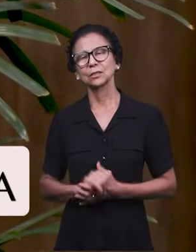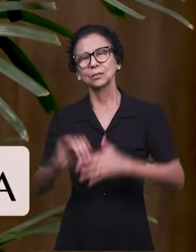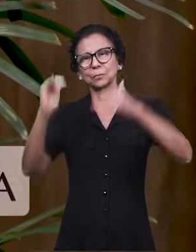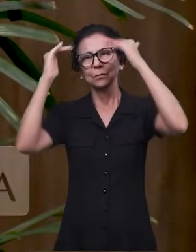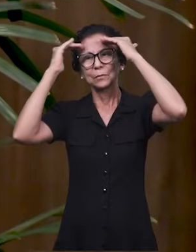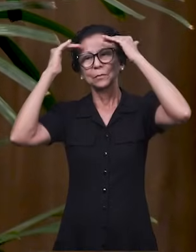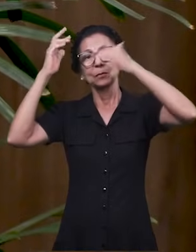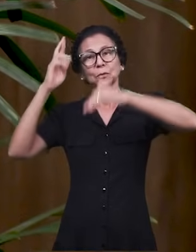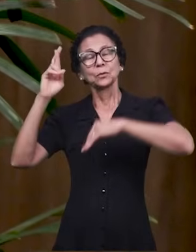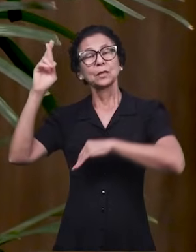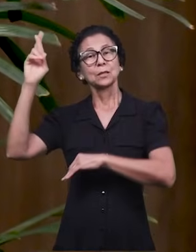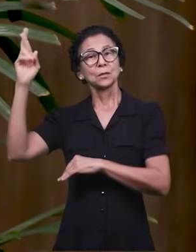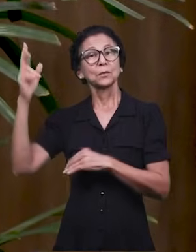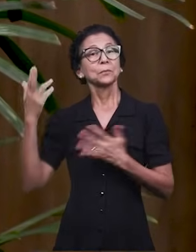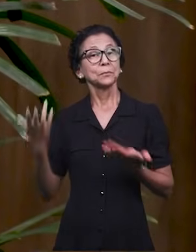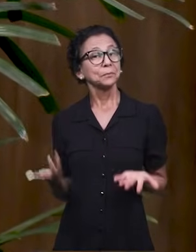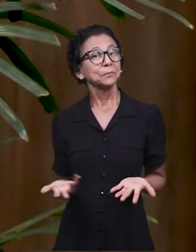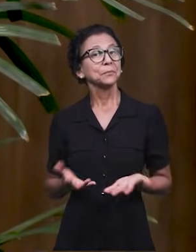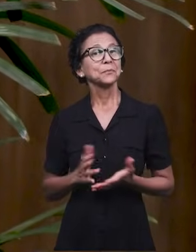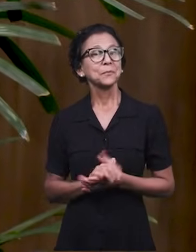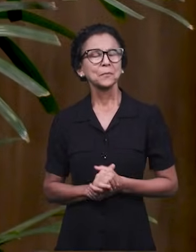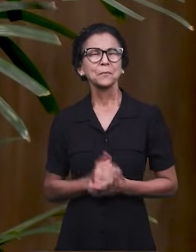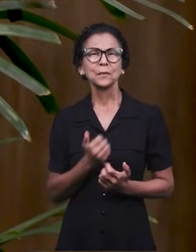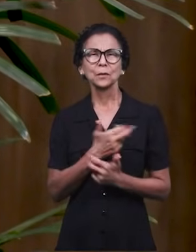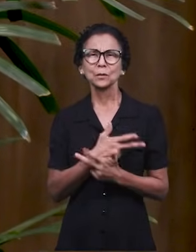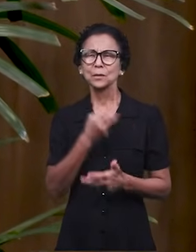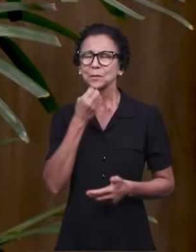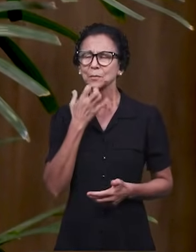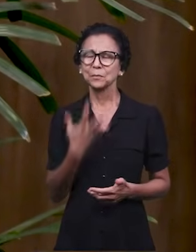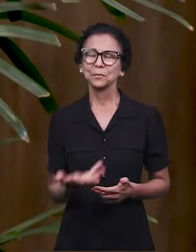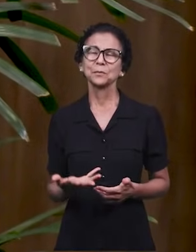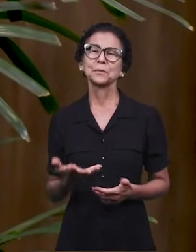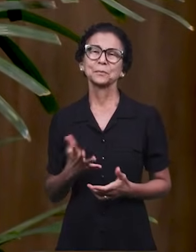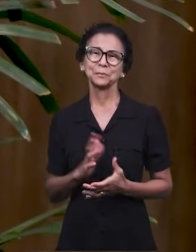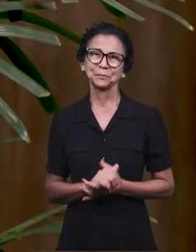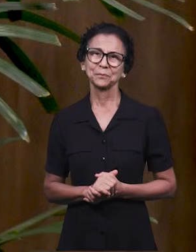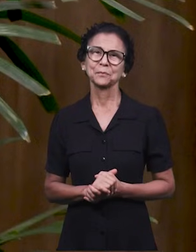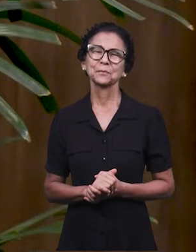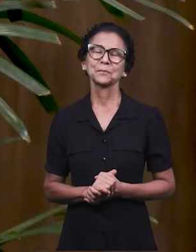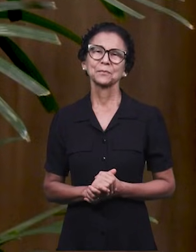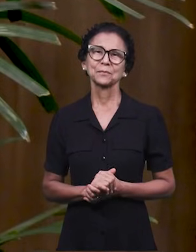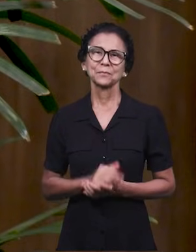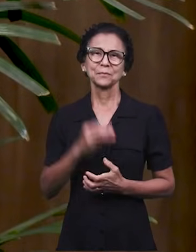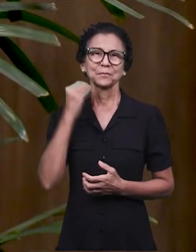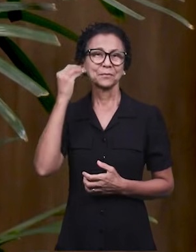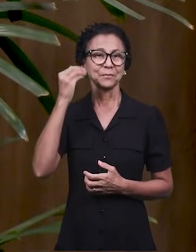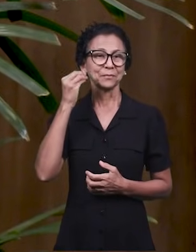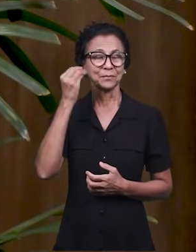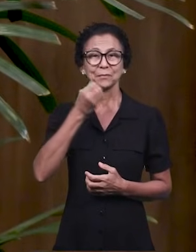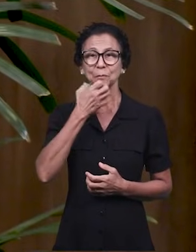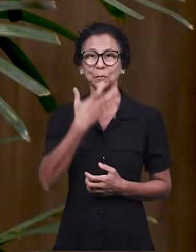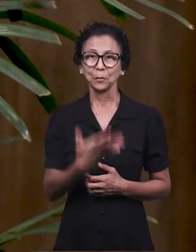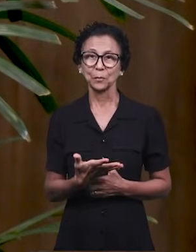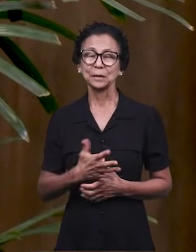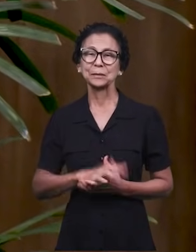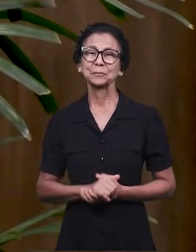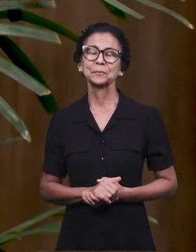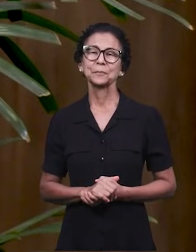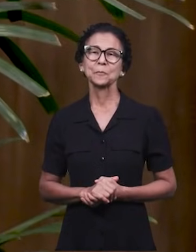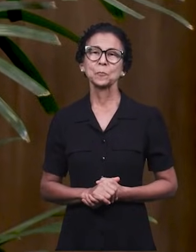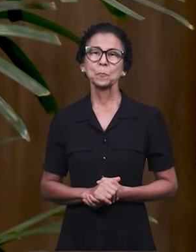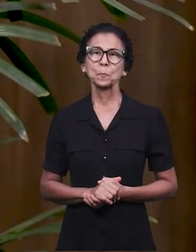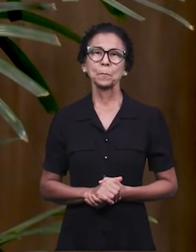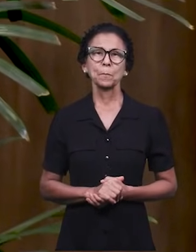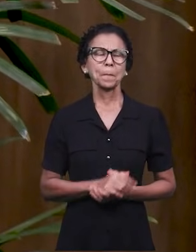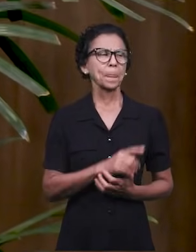direciona, quantas surpresas boas como essa, né? Passamos a vivenciar, passamos a viver, né? O senhor teve